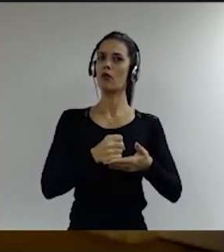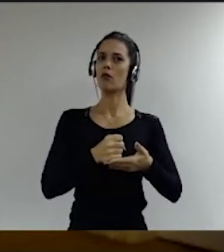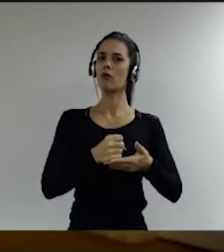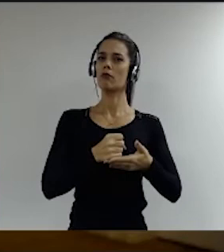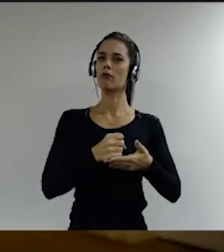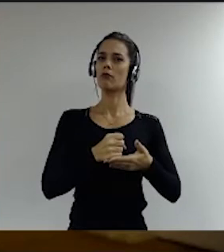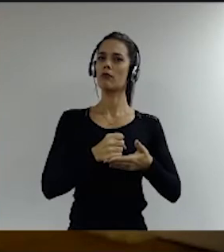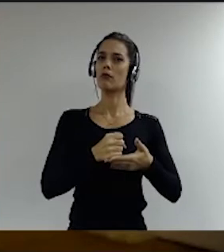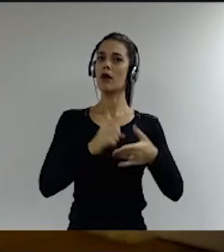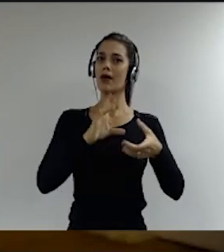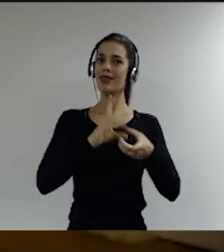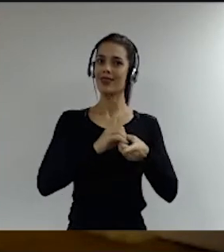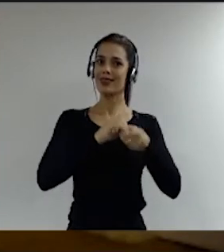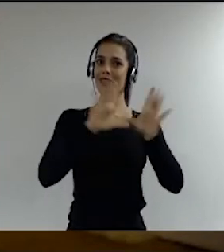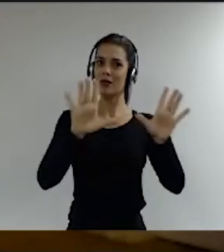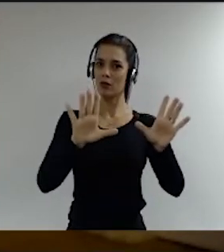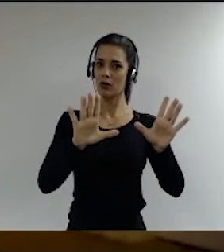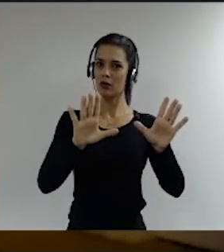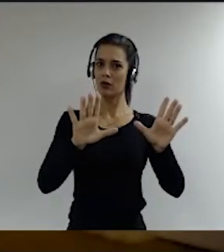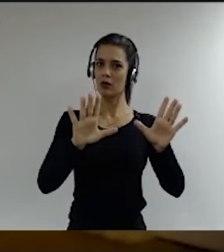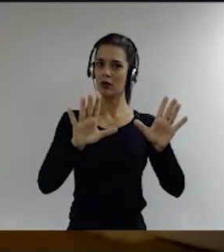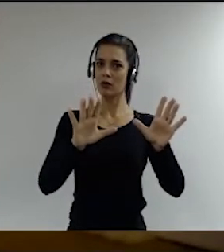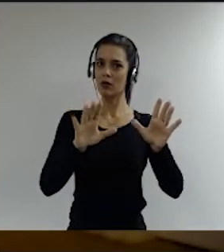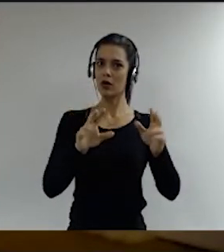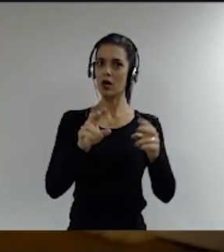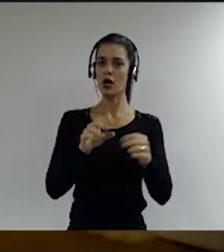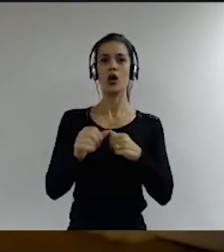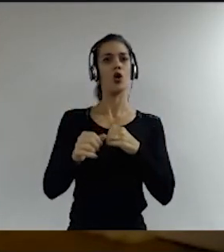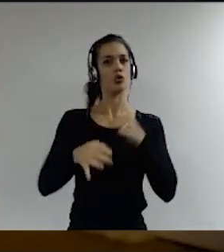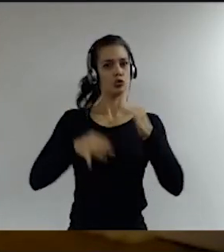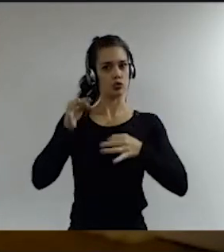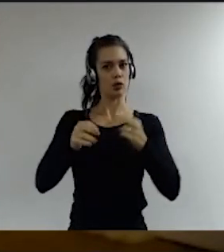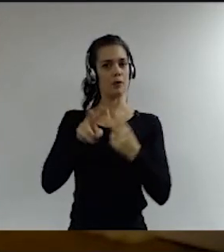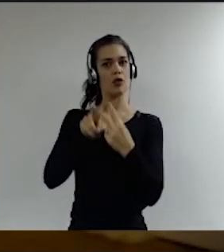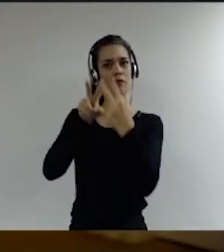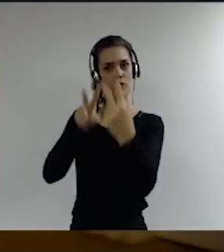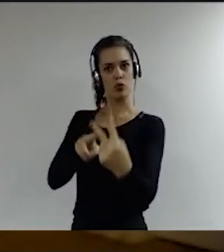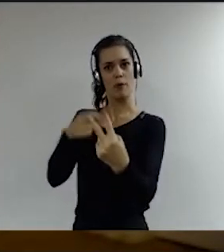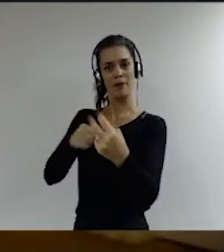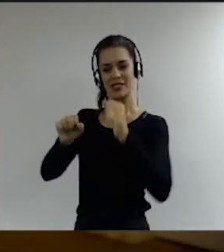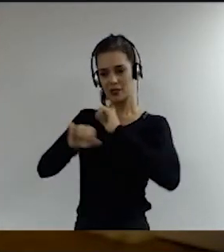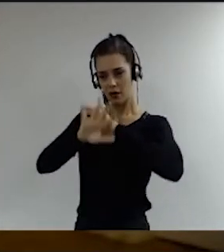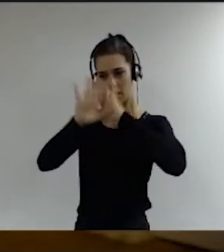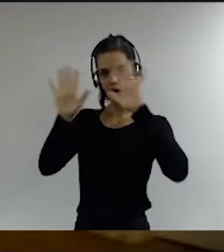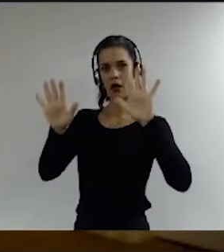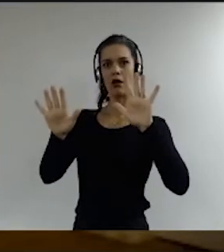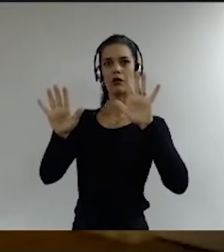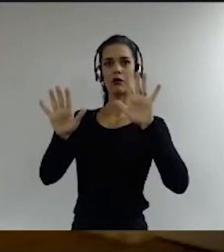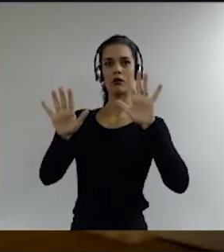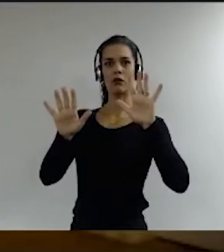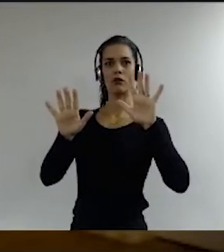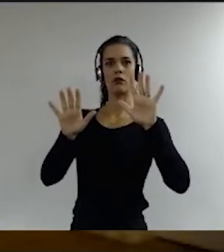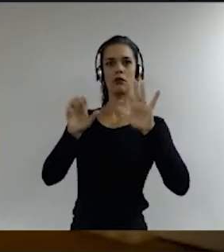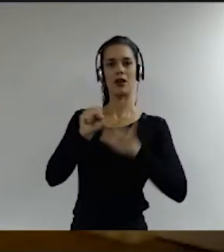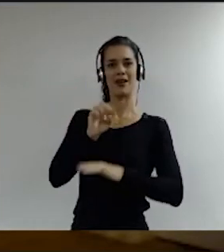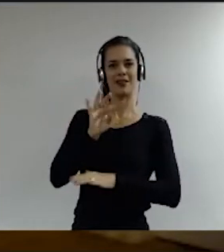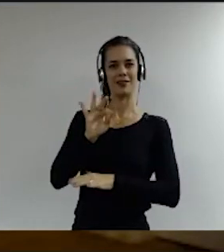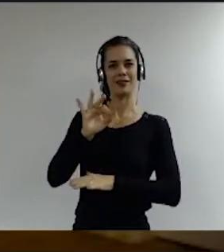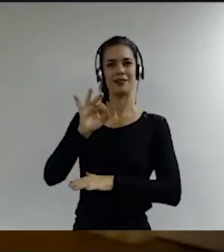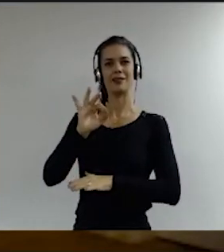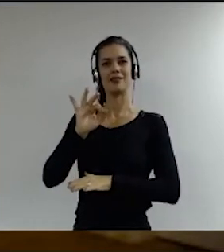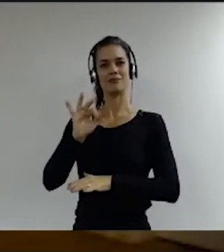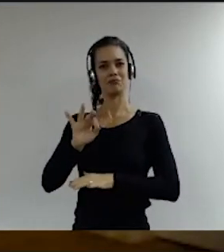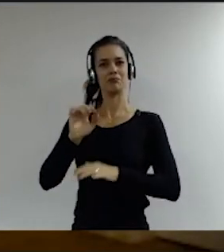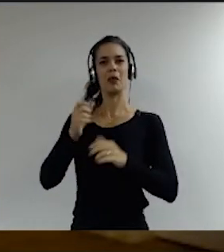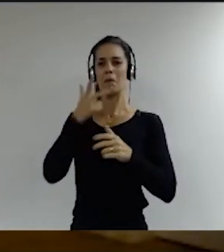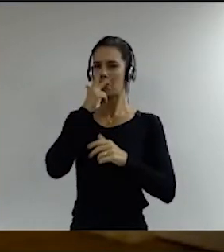a transparência dos julgamentos virtuais no STJ, que eu acredito que vai mudar. O Supremo parece que adaptou bem, melhorou